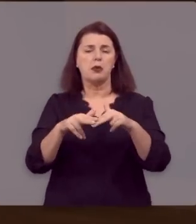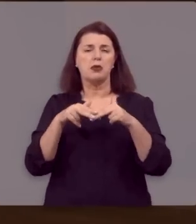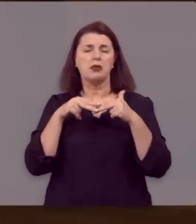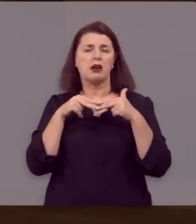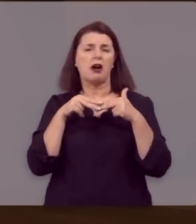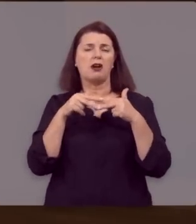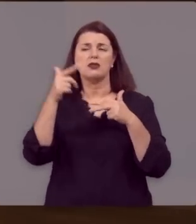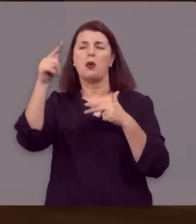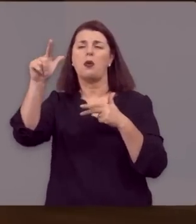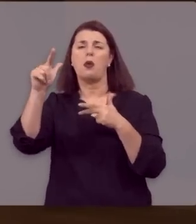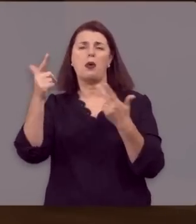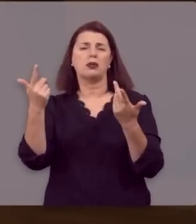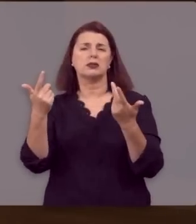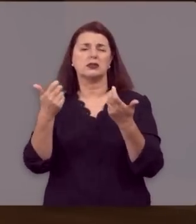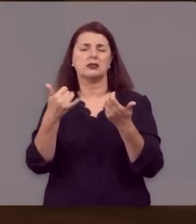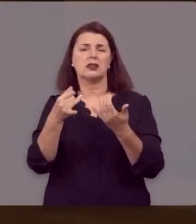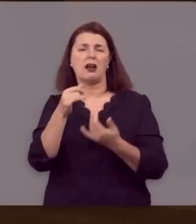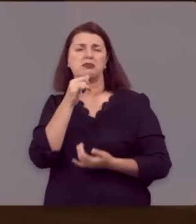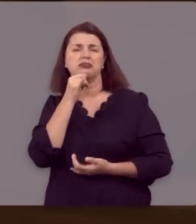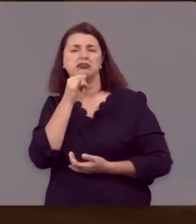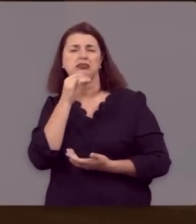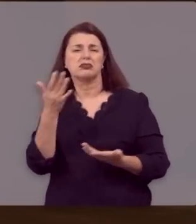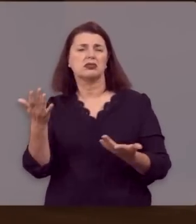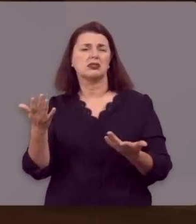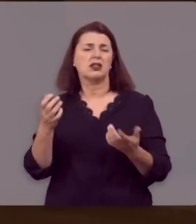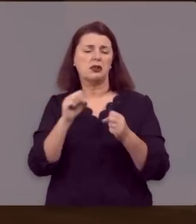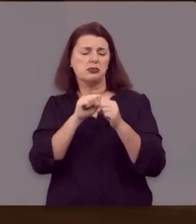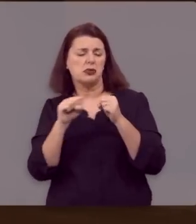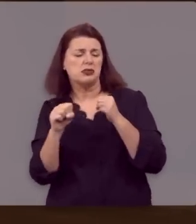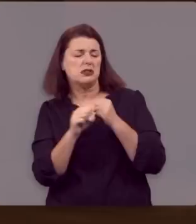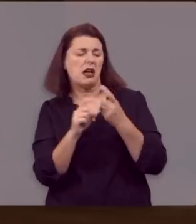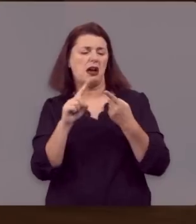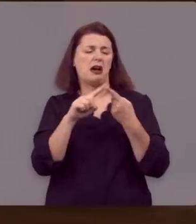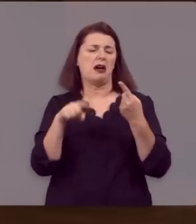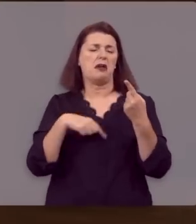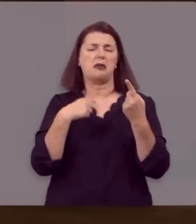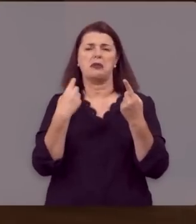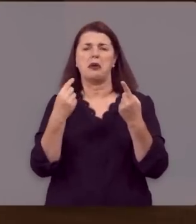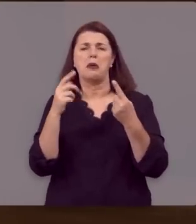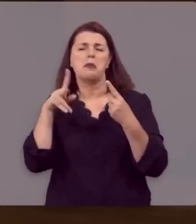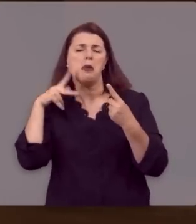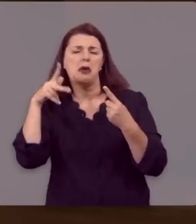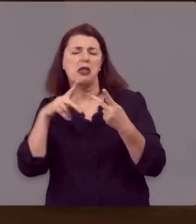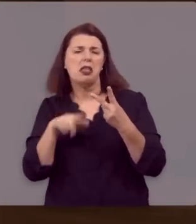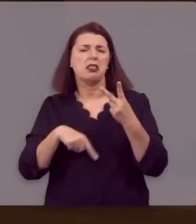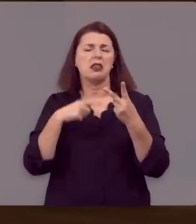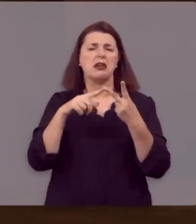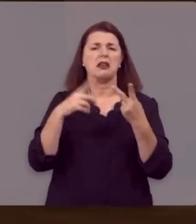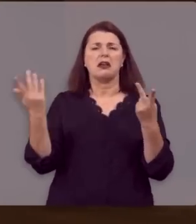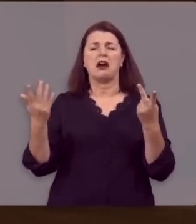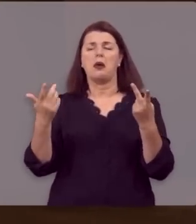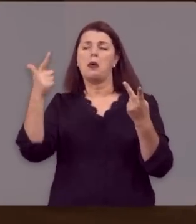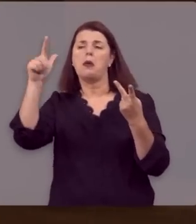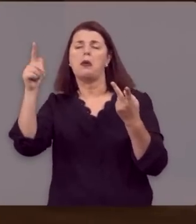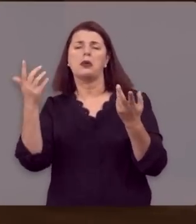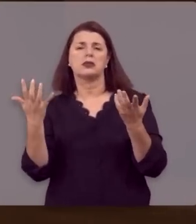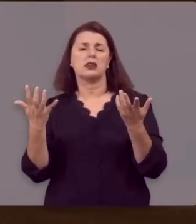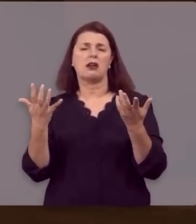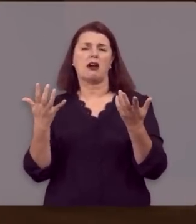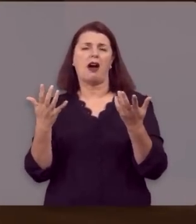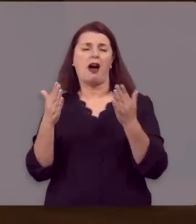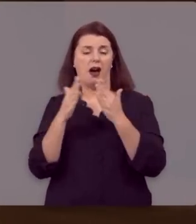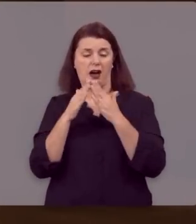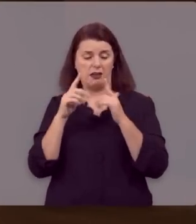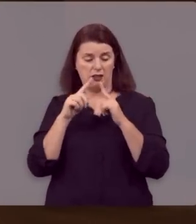e gloriosa por outra mensagem, seja ela social, seja ela política, seja ela de qualquer outra